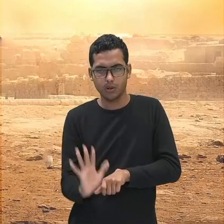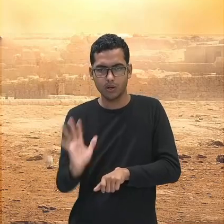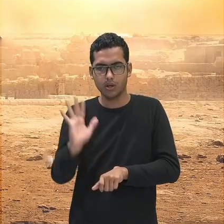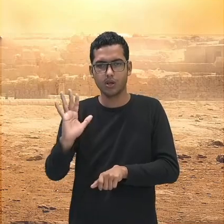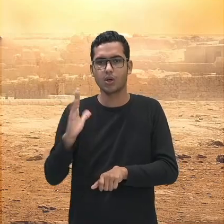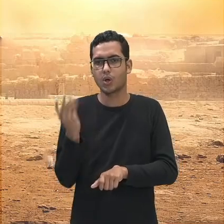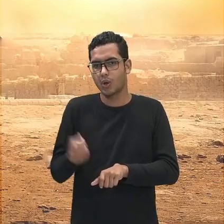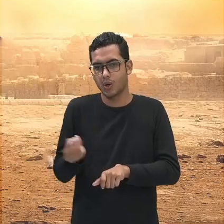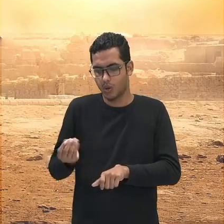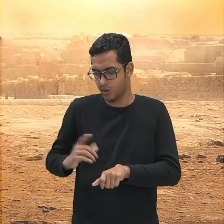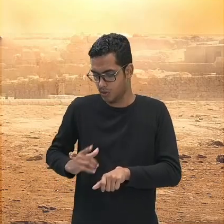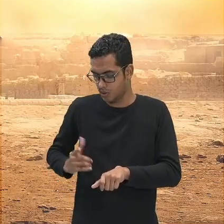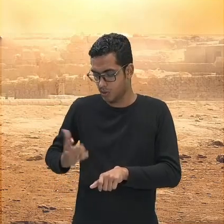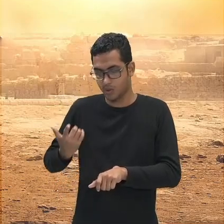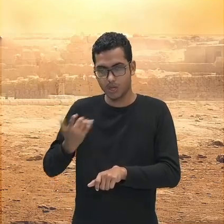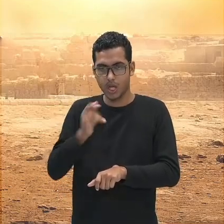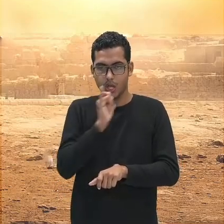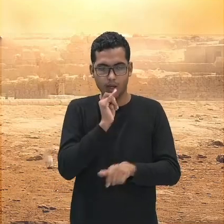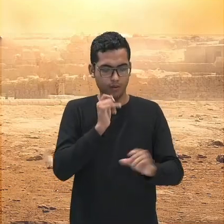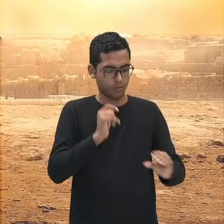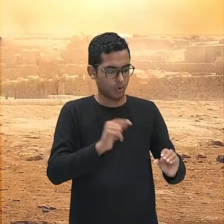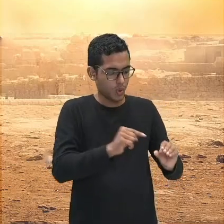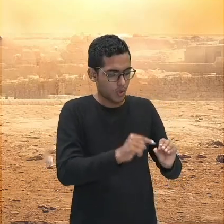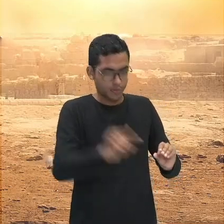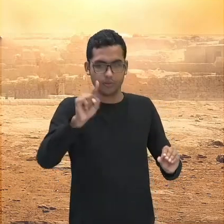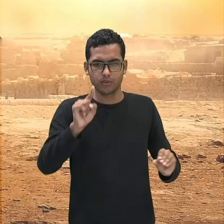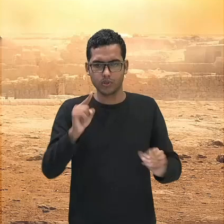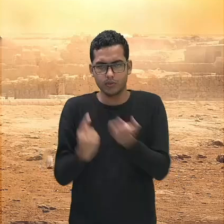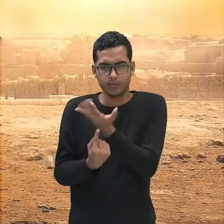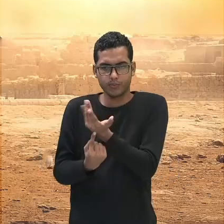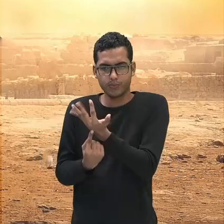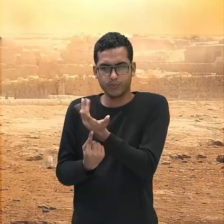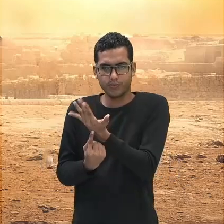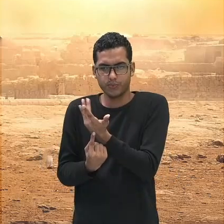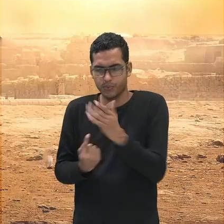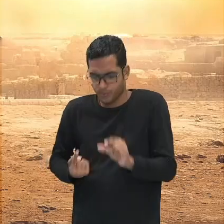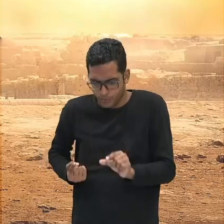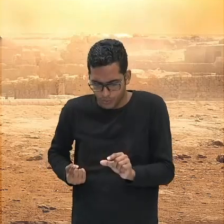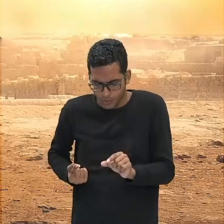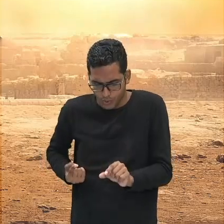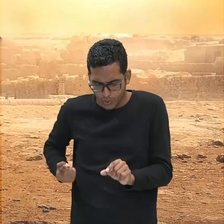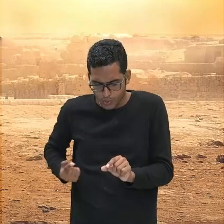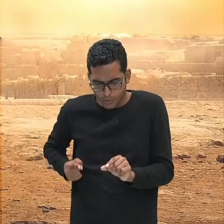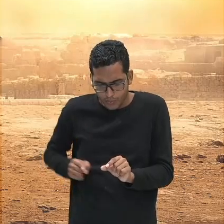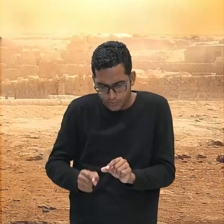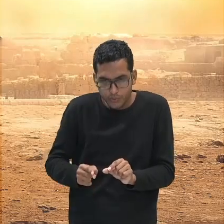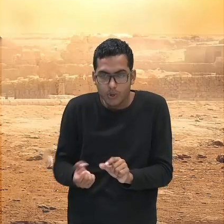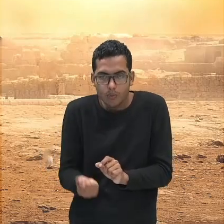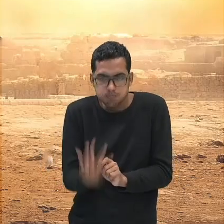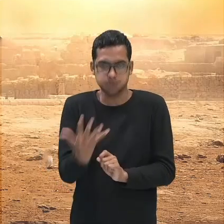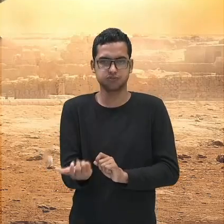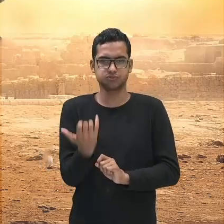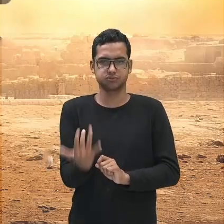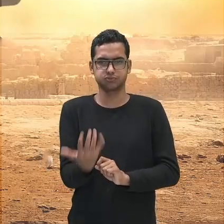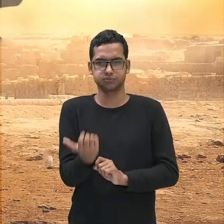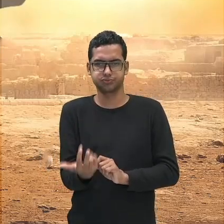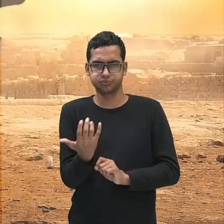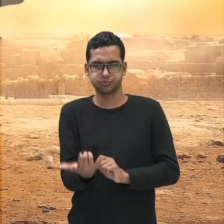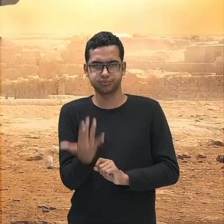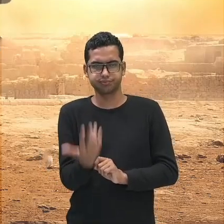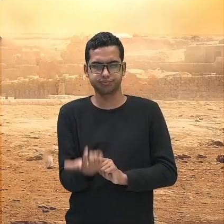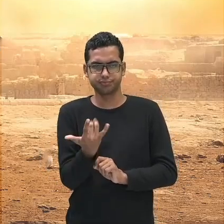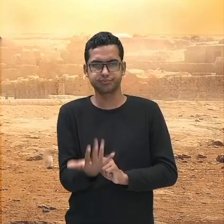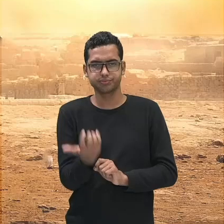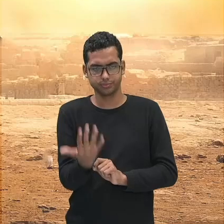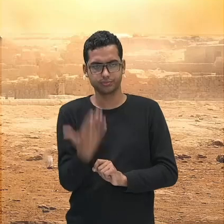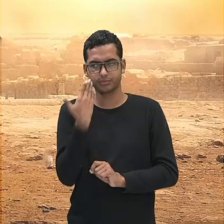com a chama do palito de fósforo. Não é verdade? Quando eu faço isso, aí a reação ocorre, tá? Isso aí é